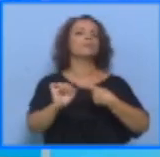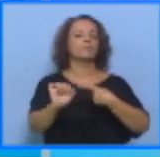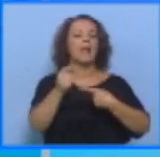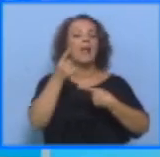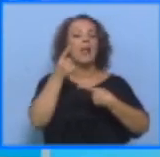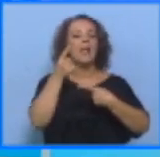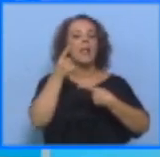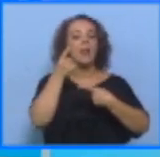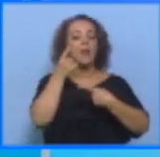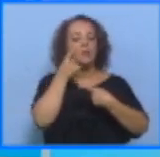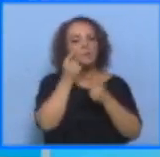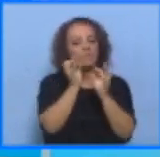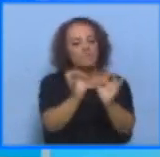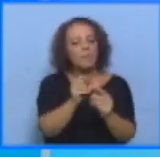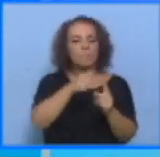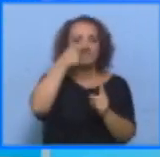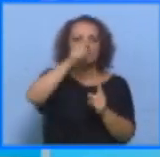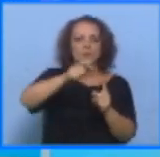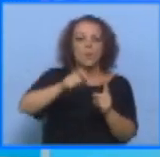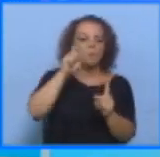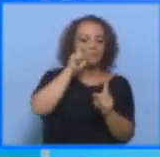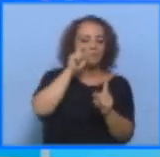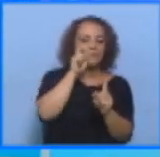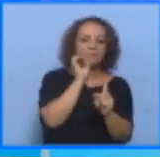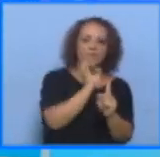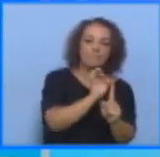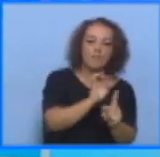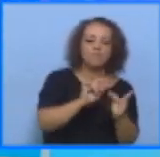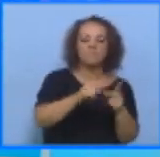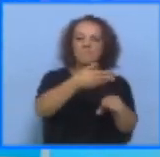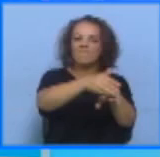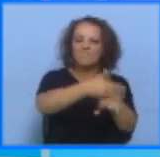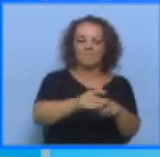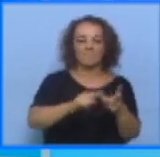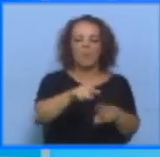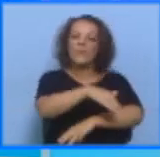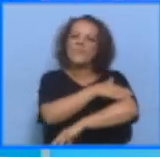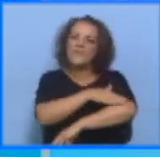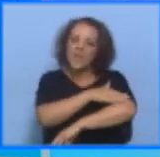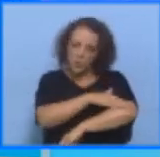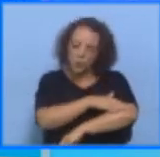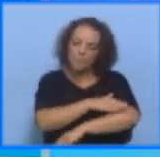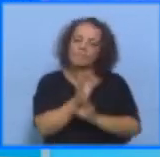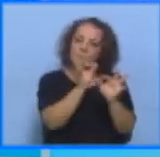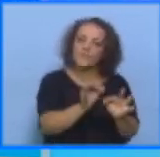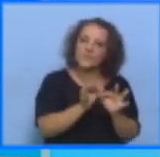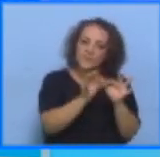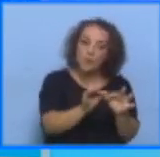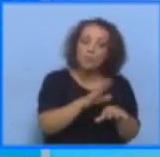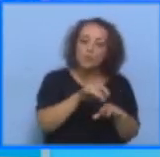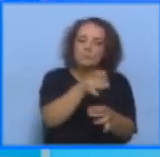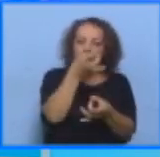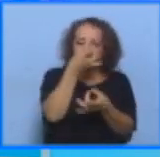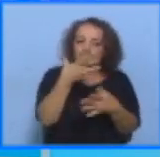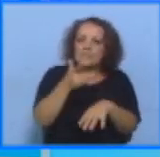pessoas desprotegidas, vulneráveis, os da periferia, os mais fracos, mas, sobretudo, nesta questão da